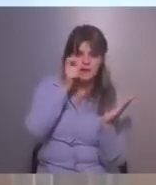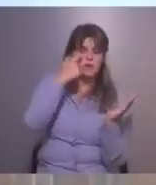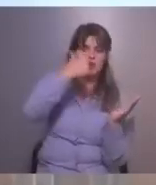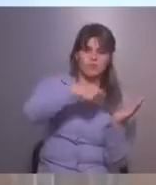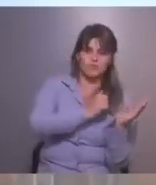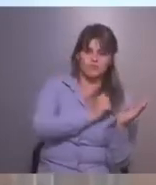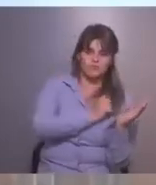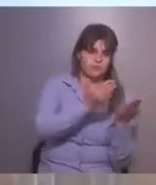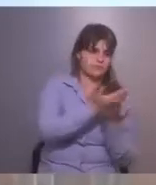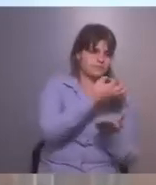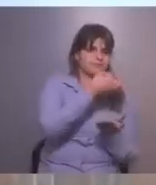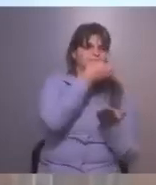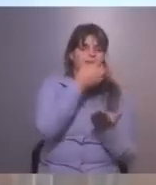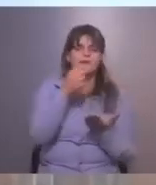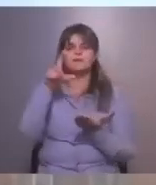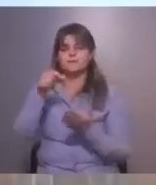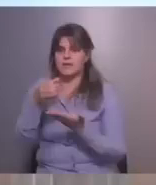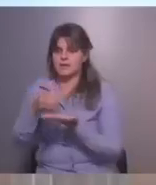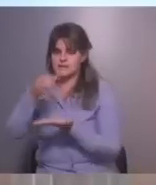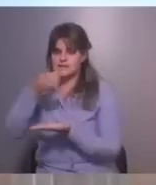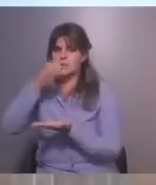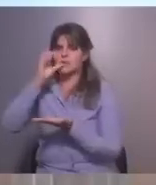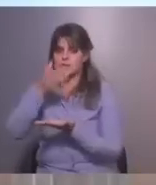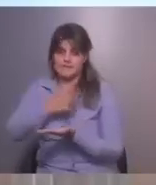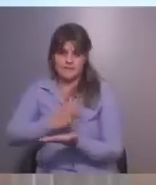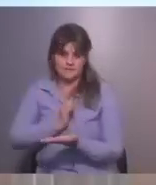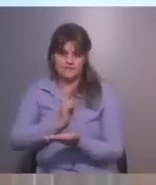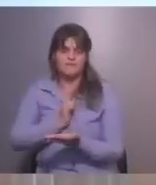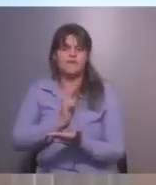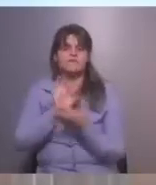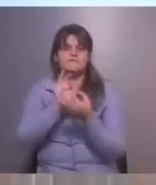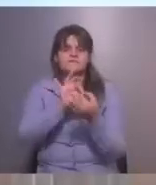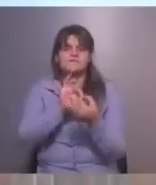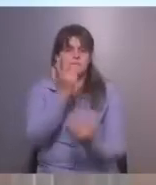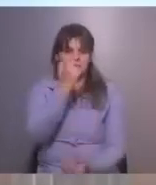sangue permanece em mim e eu nele.